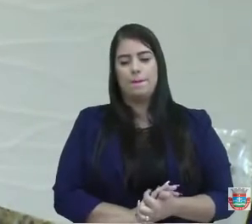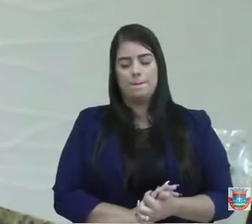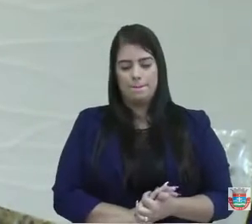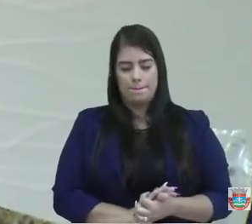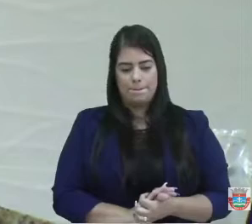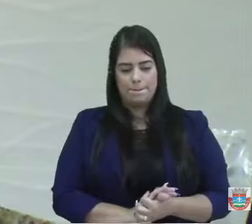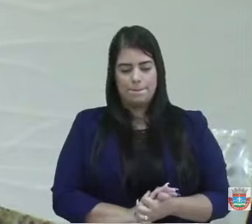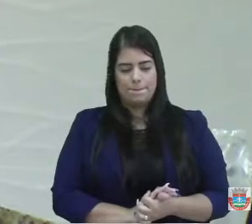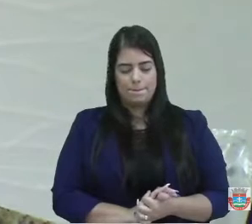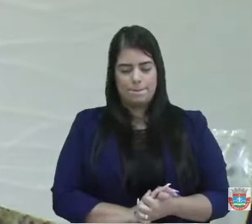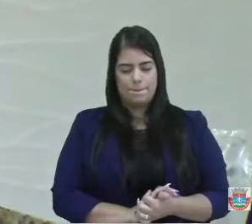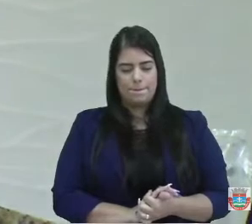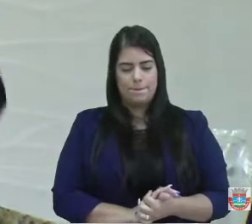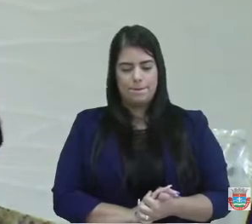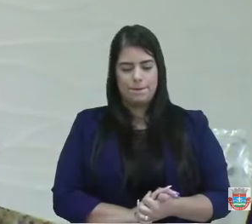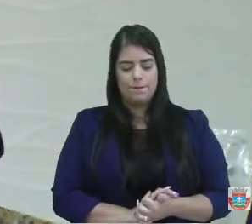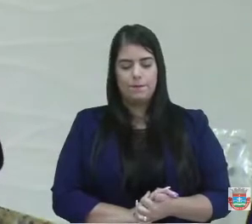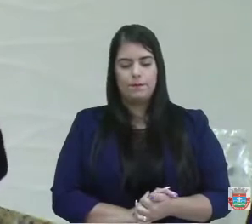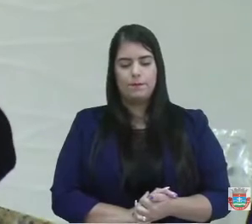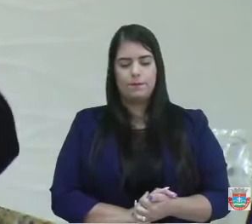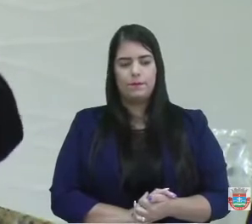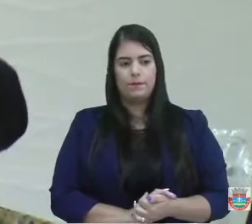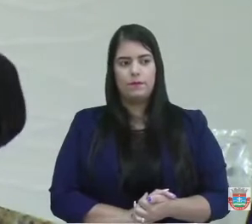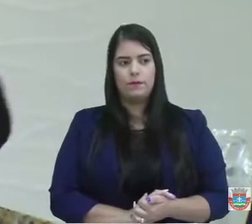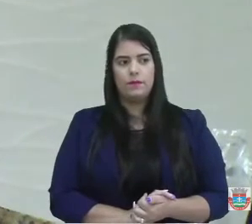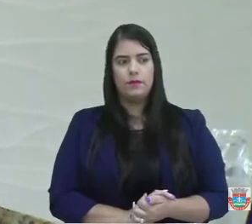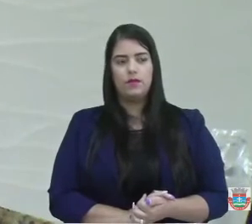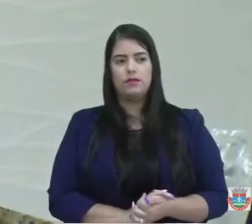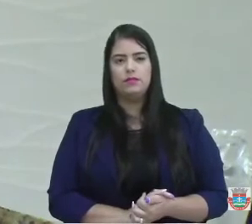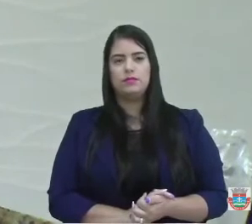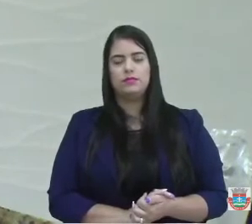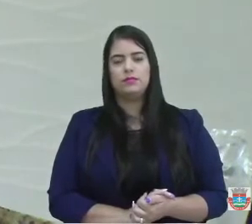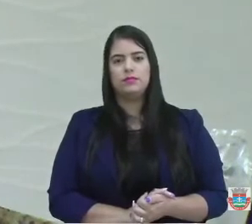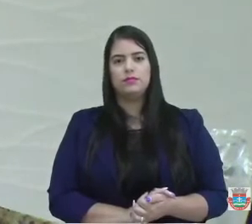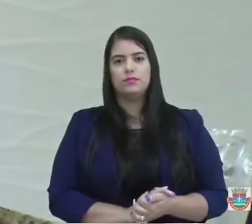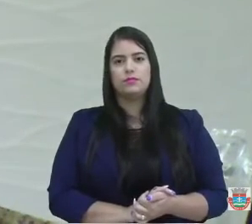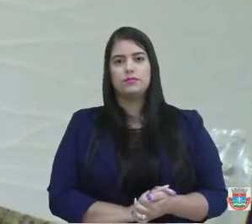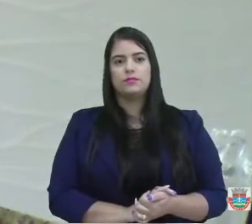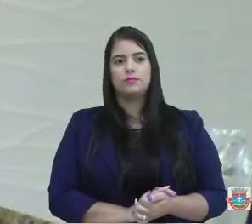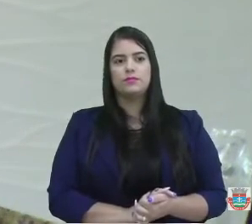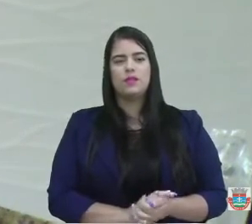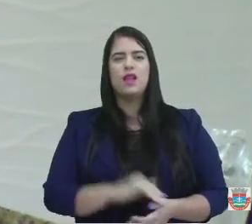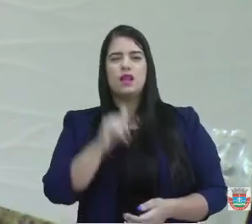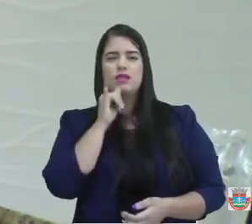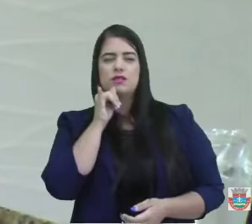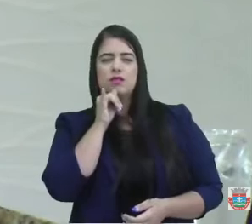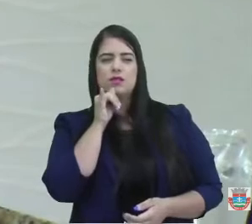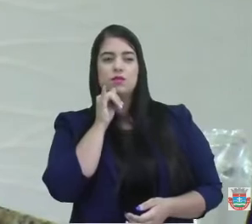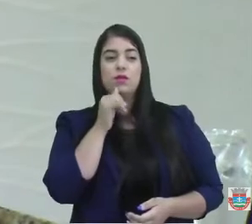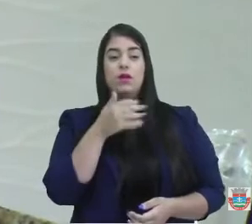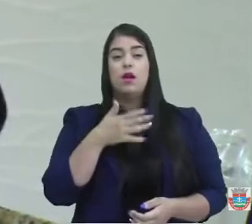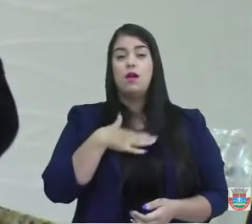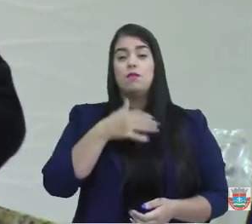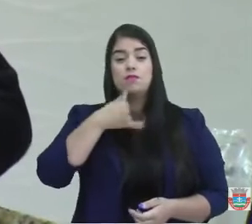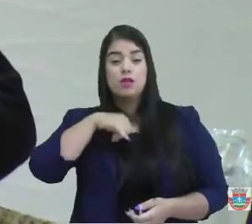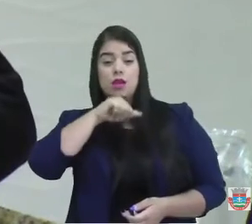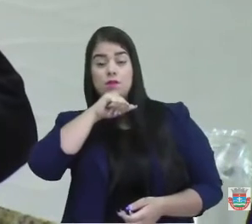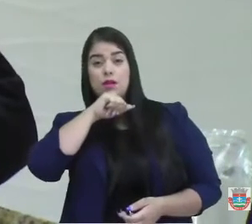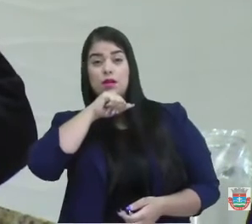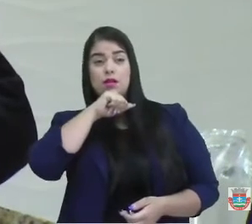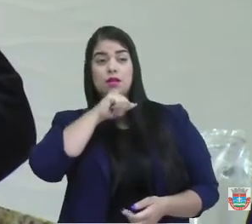Sai Deus. Não tem outro. Se você souber eu estar aqui, eu não tenho. Por exemplo, minha mãe é Ana Lúcia Teixeira